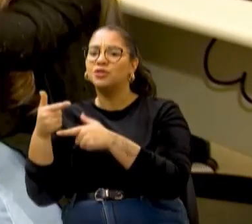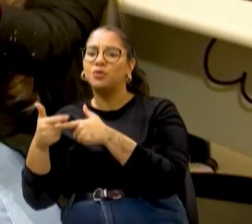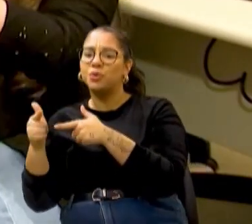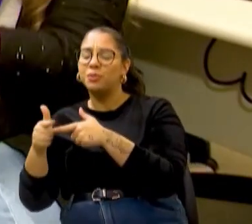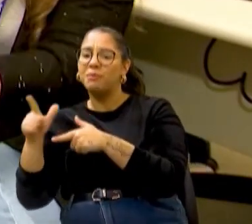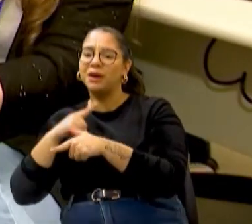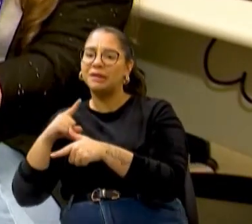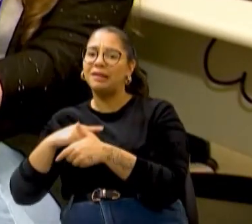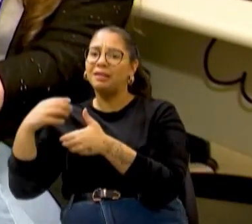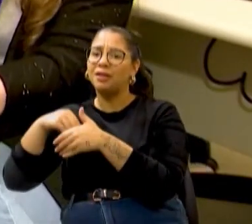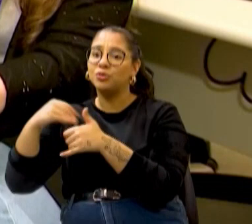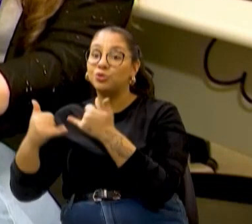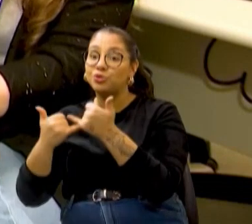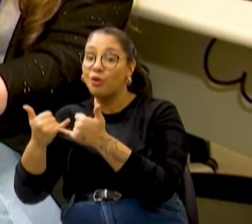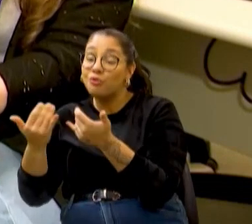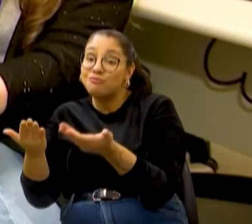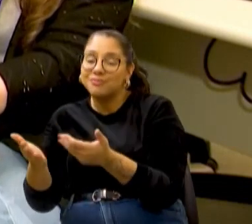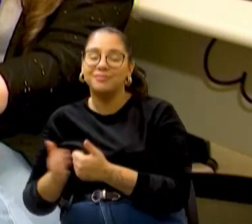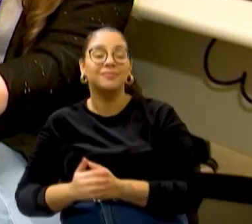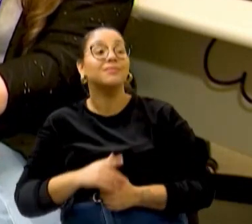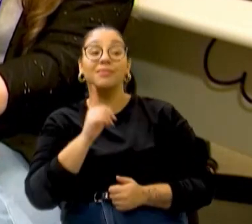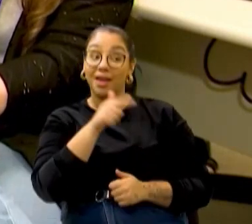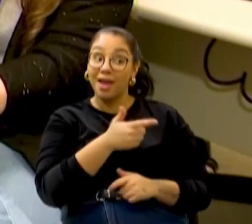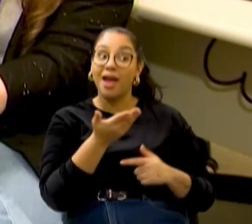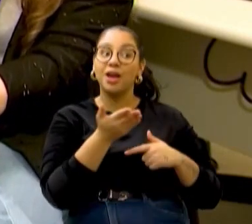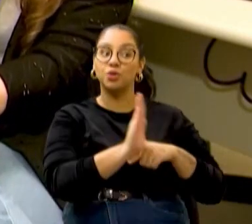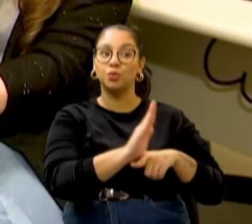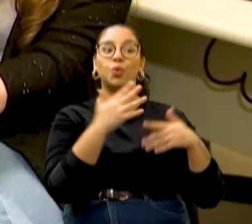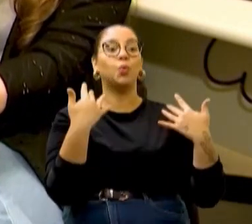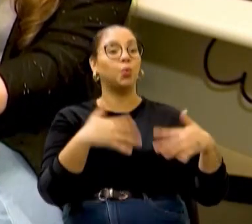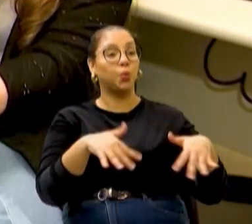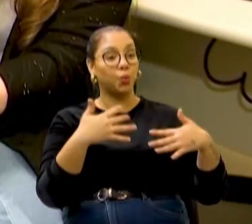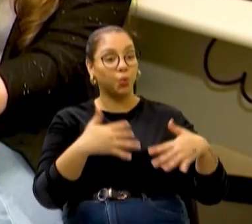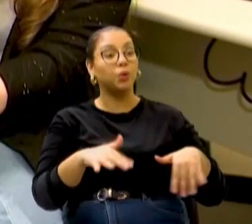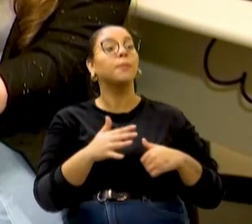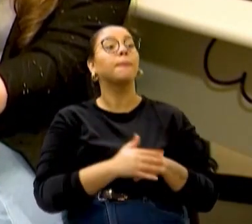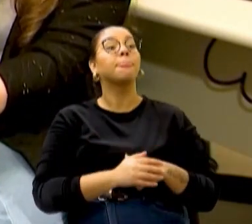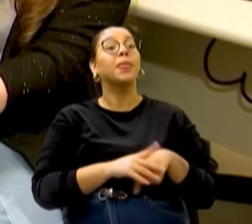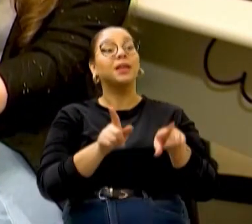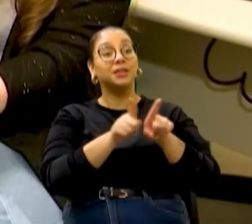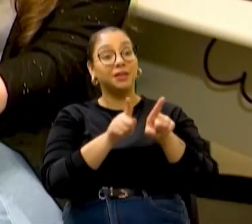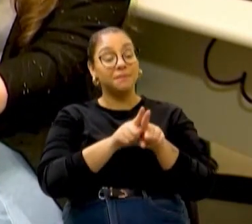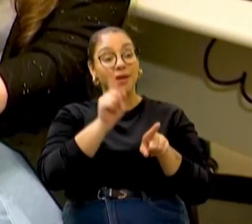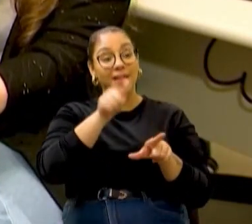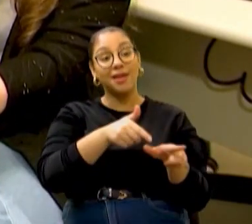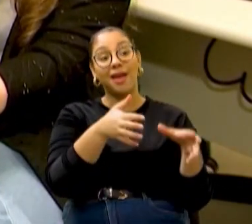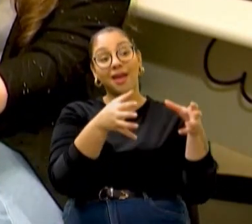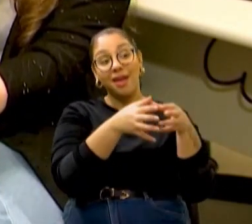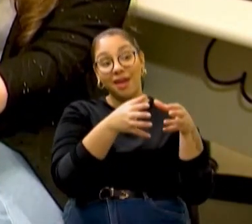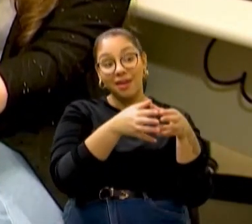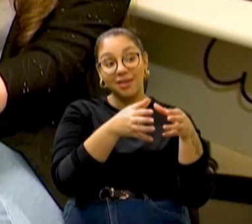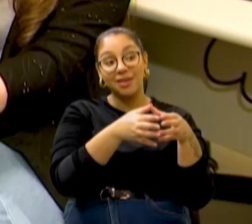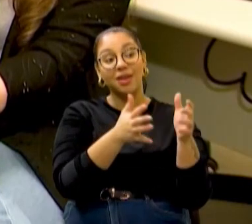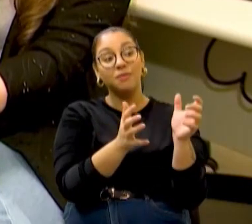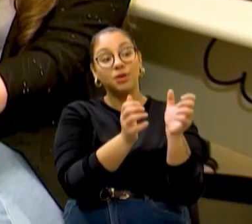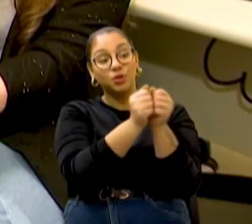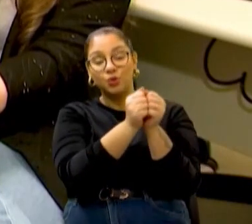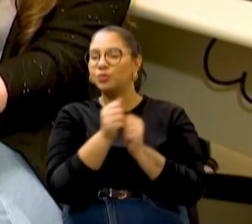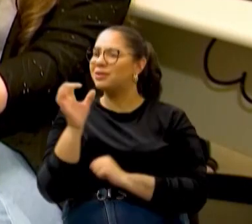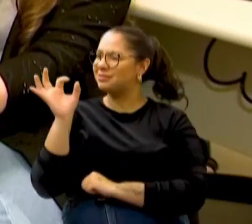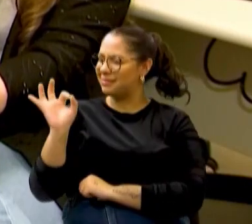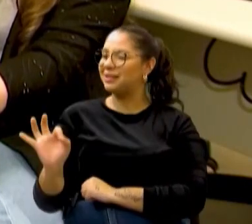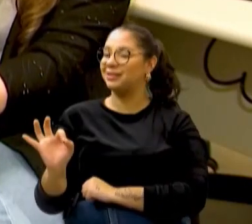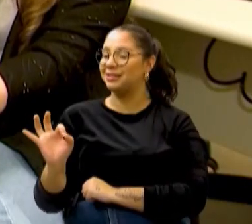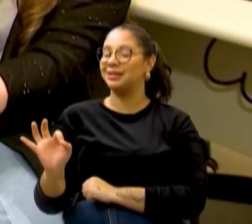chegar então numa outra solução para algum problema que foi colocado no jogo é eu acho que ajuda muito enfim trabalhar